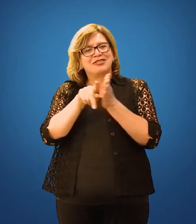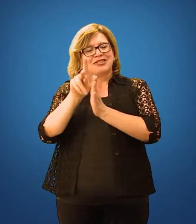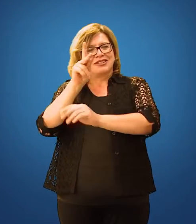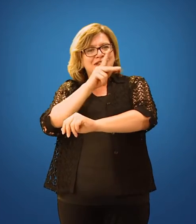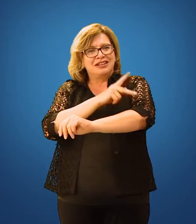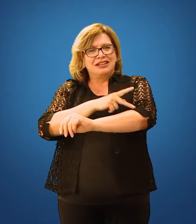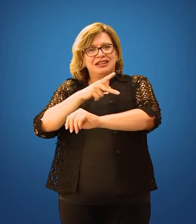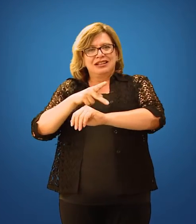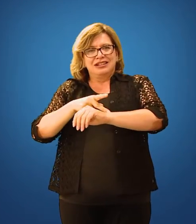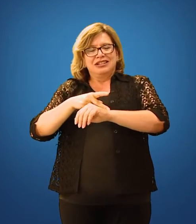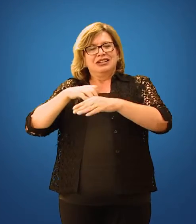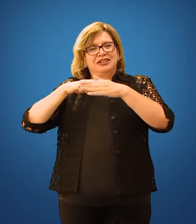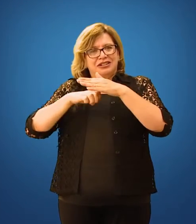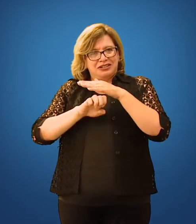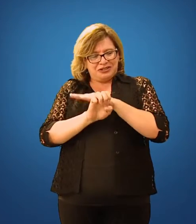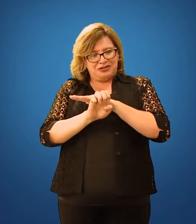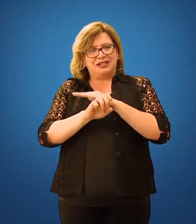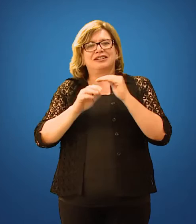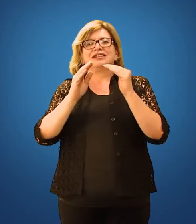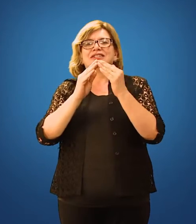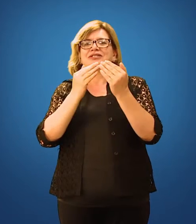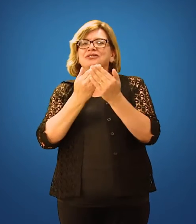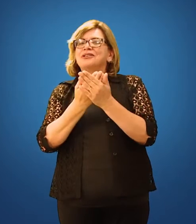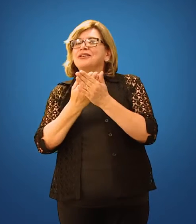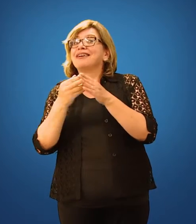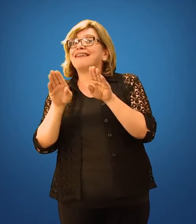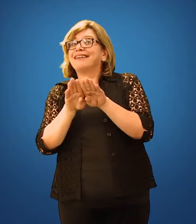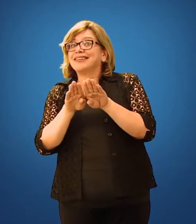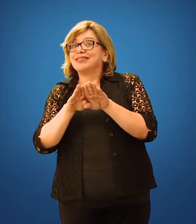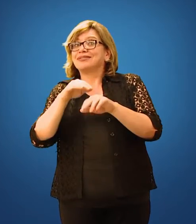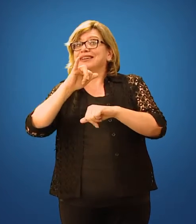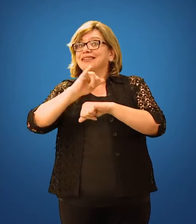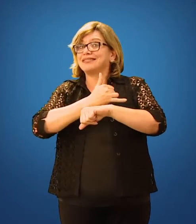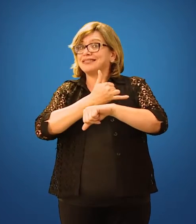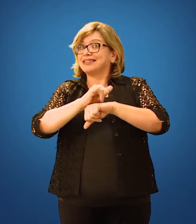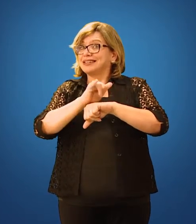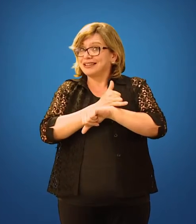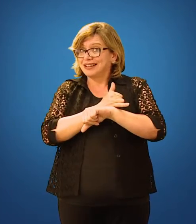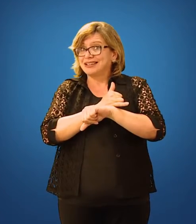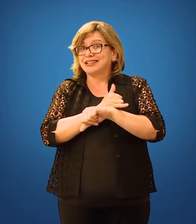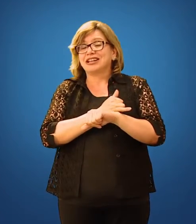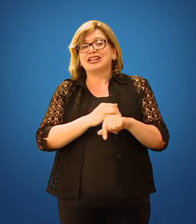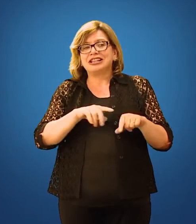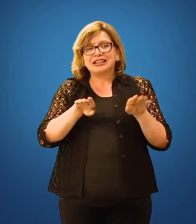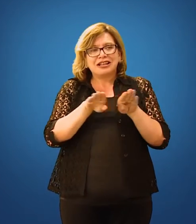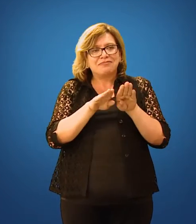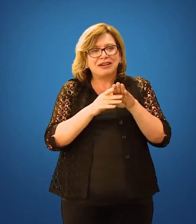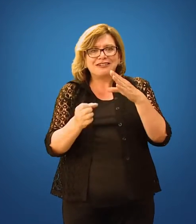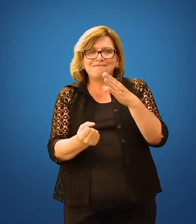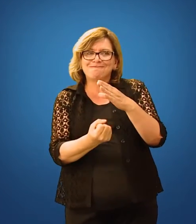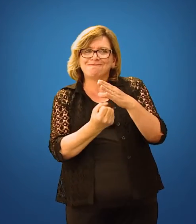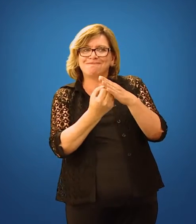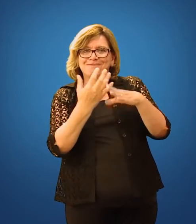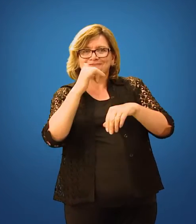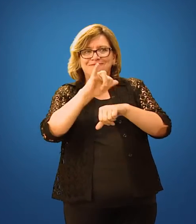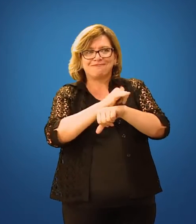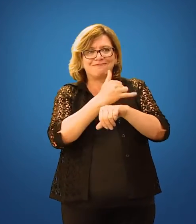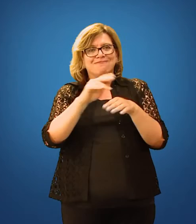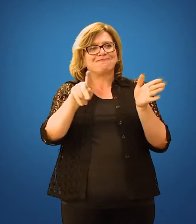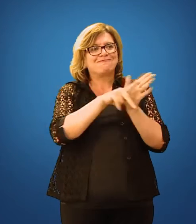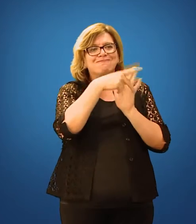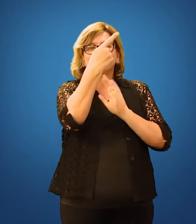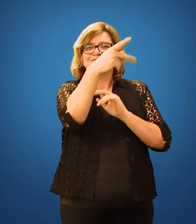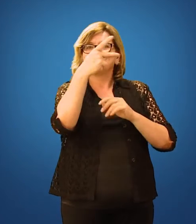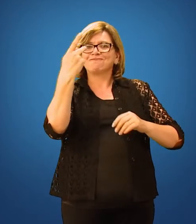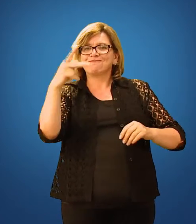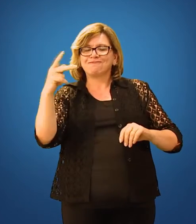empreendedora, estude as estratégias de implementação e passe a formular a sua estratégia também de implementação. E a partir